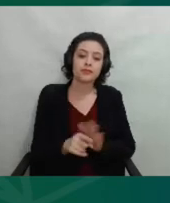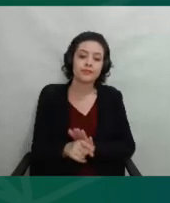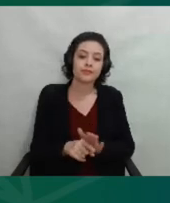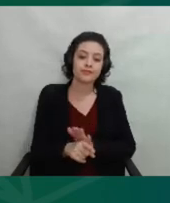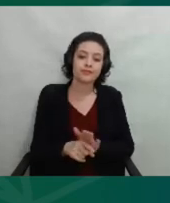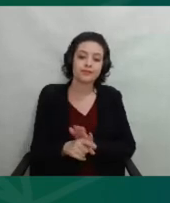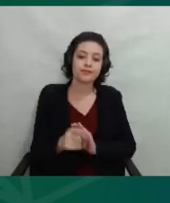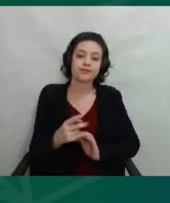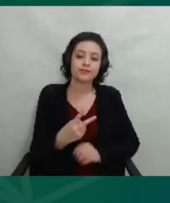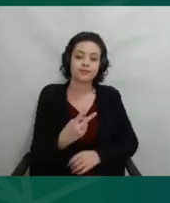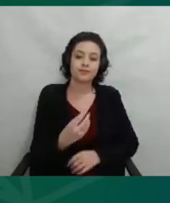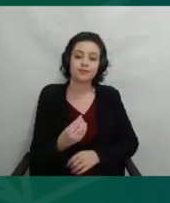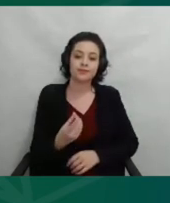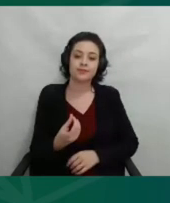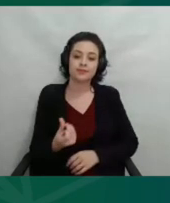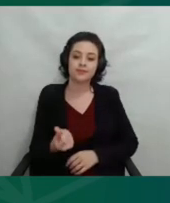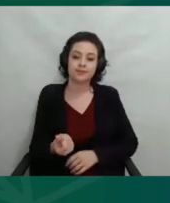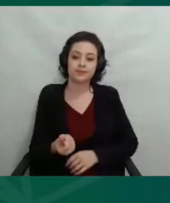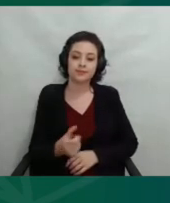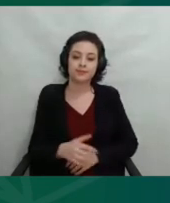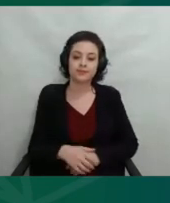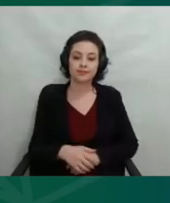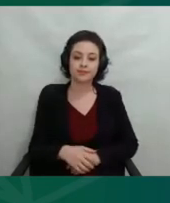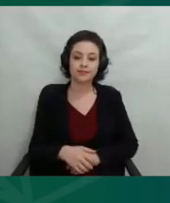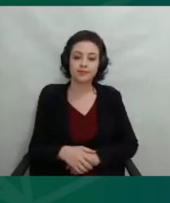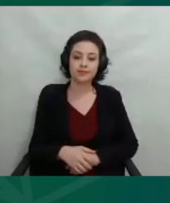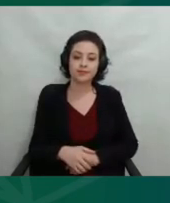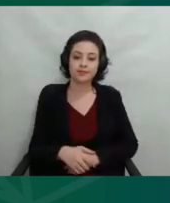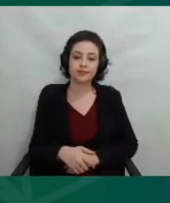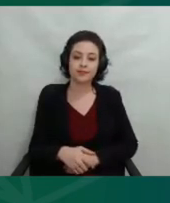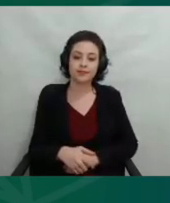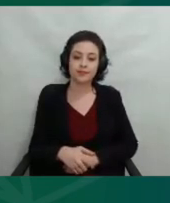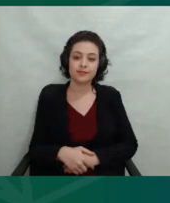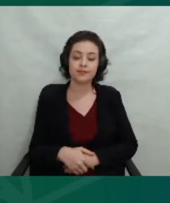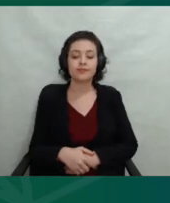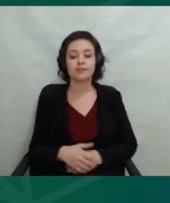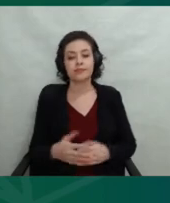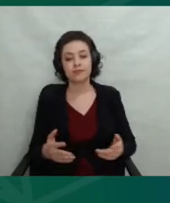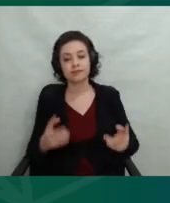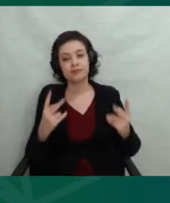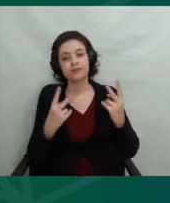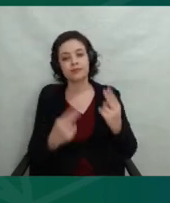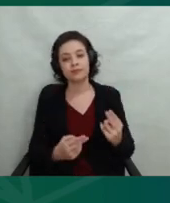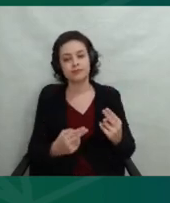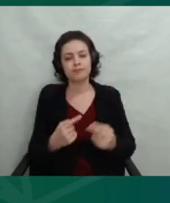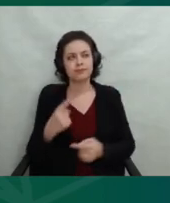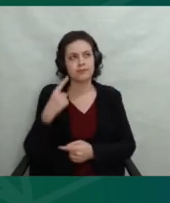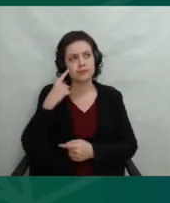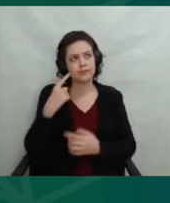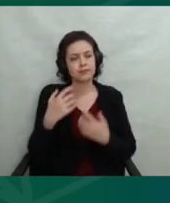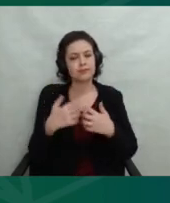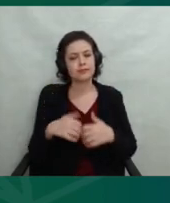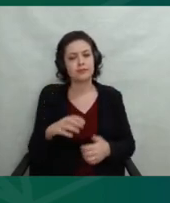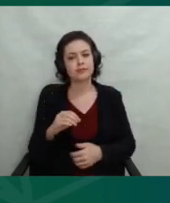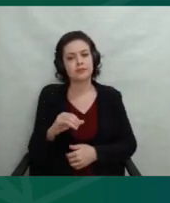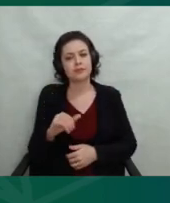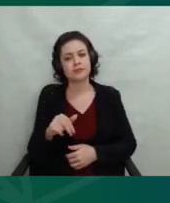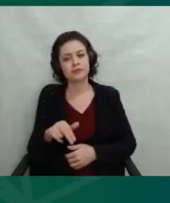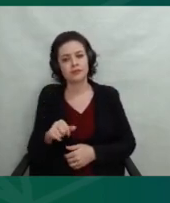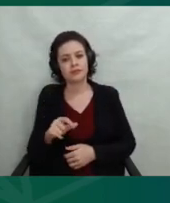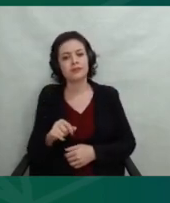2016. Pode passar o próximo. E, claro, da mesma forma, nos perguntamos, e a cocaína é tóxica para